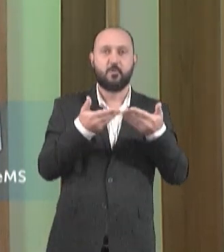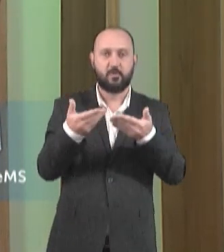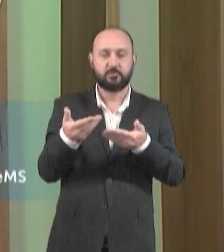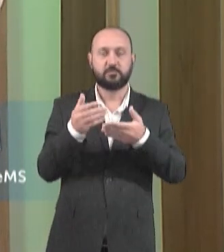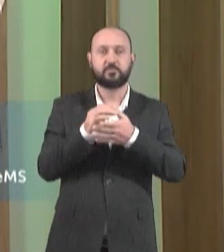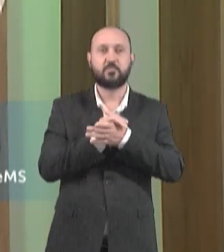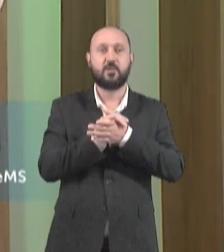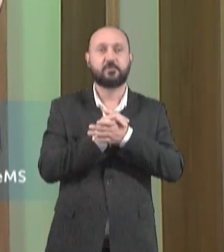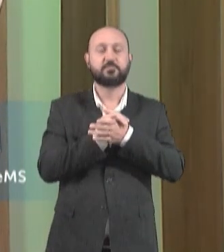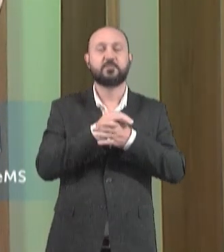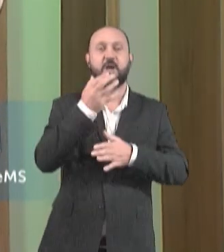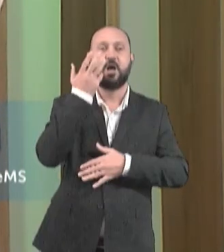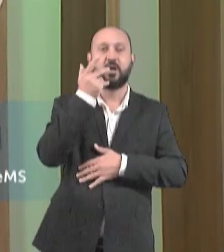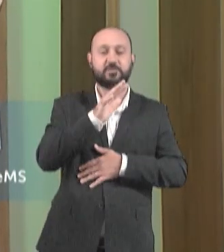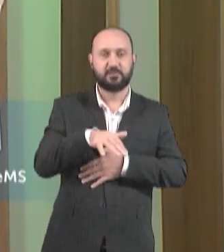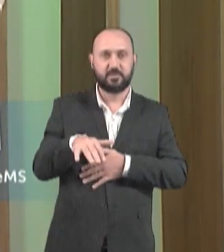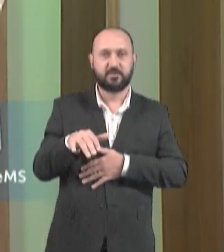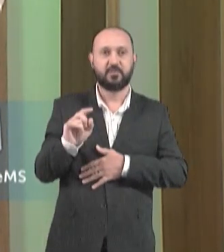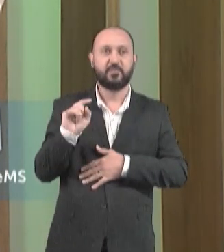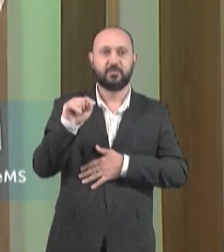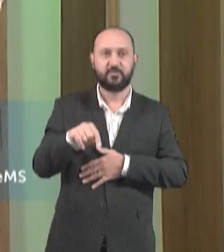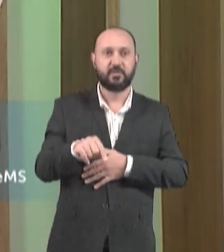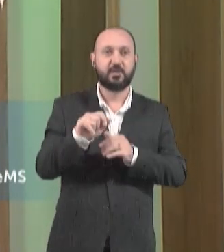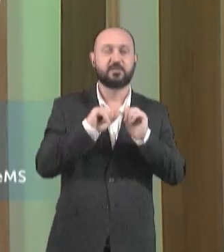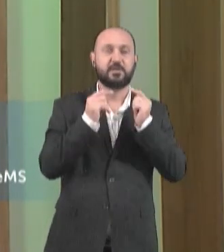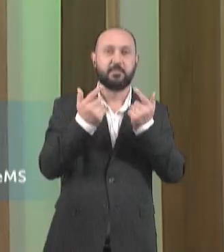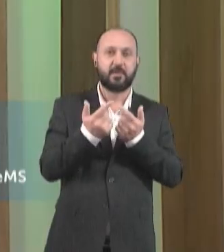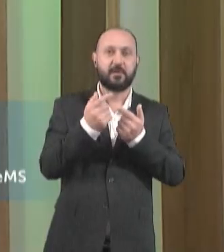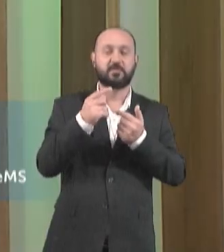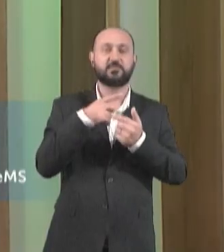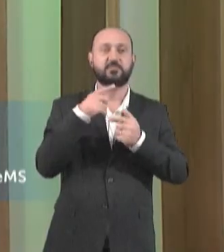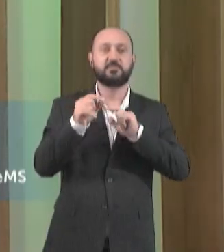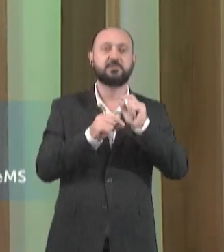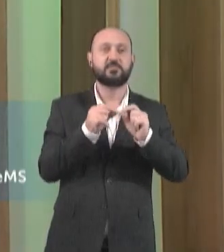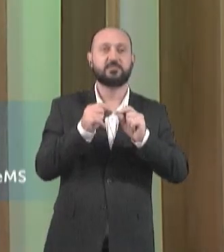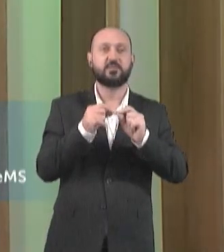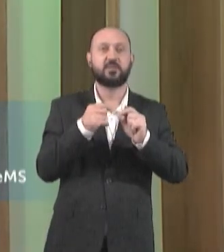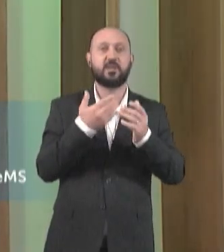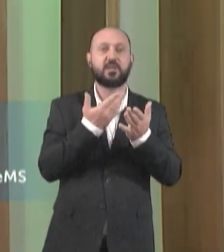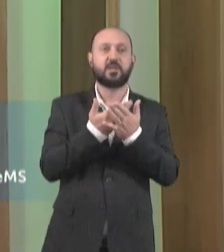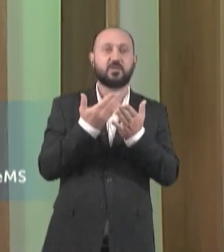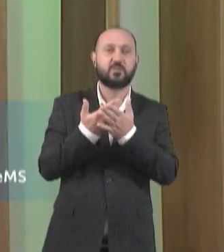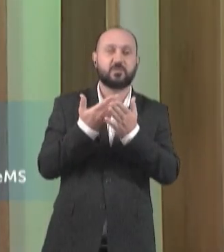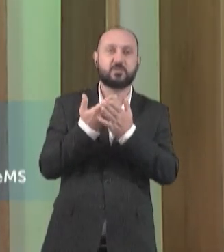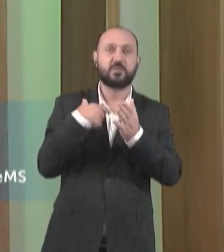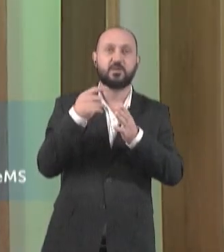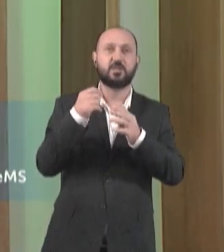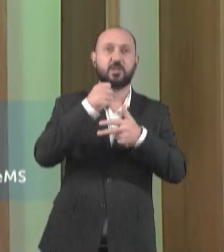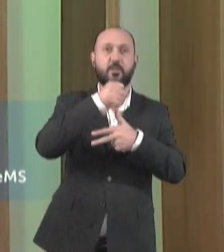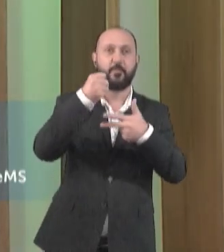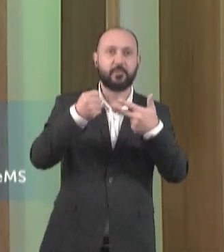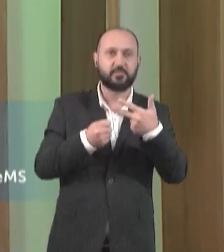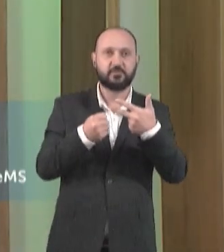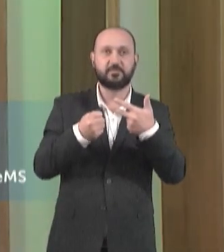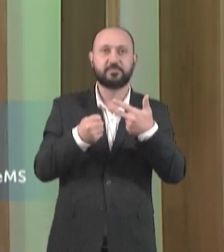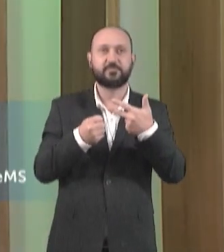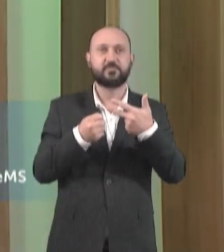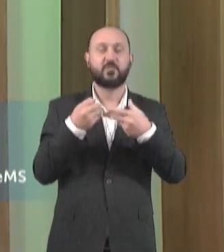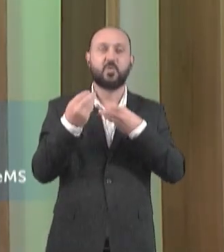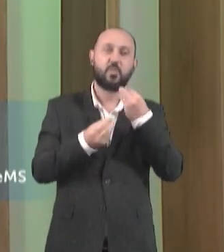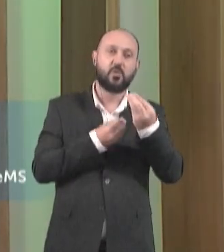casa, as crianças vêm à Assembleia. Geralmente é quando eles estão ali estudando a divisão dos poderes, como